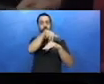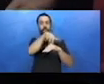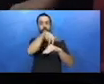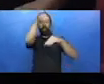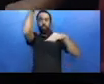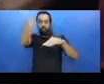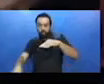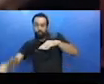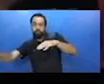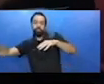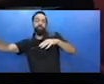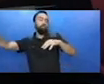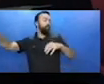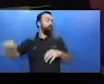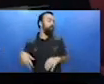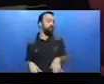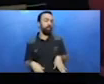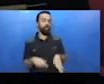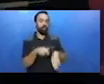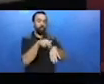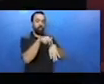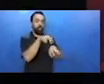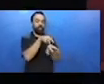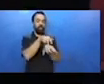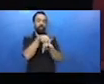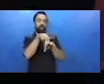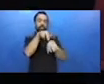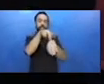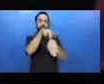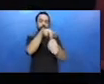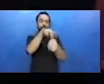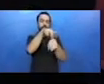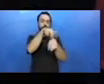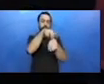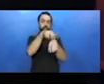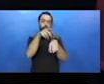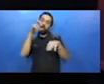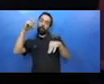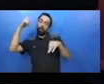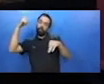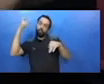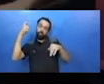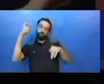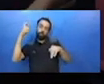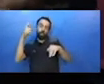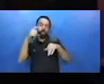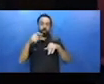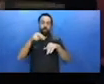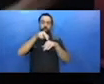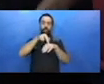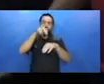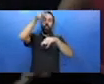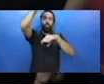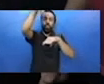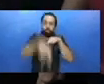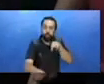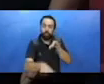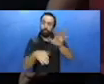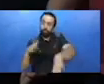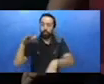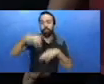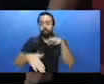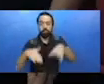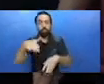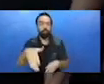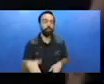largada. Então eles sobem nesses blocos de partida e eles esperam um sinal sonoro para que eles pulem dentro da piscina e comecem a